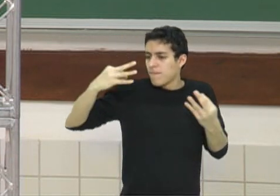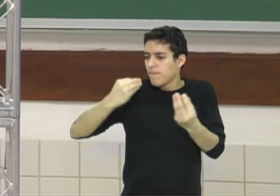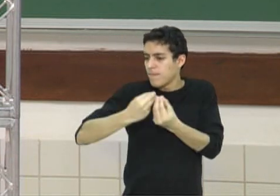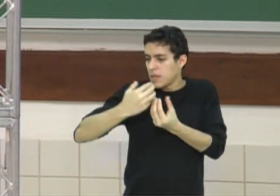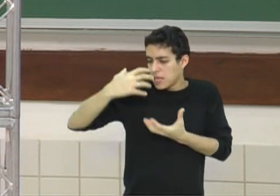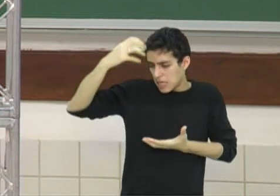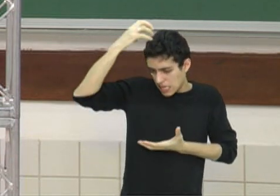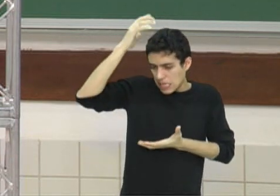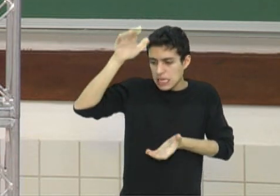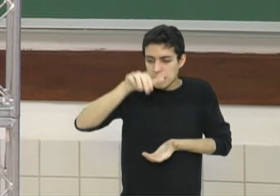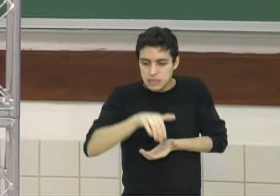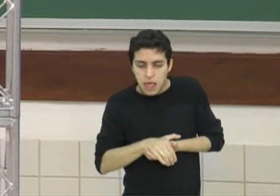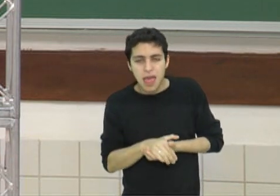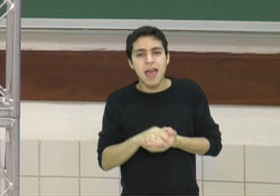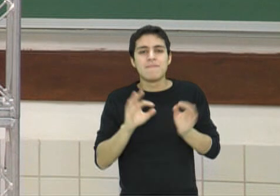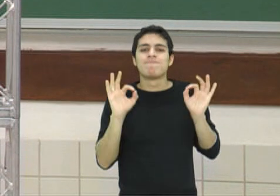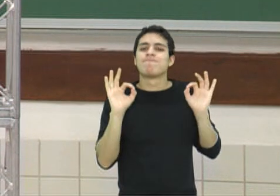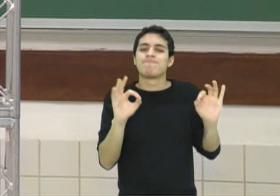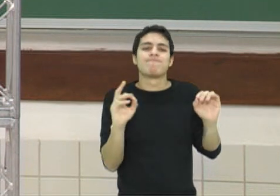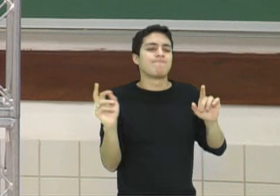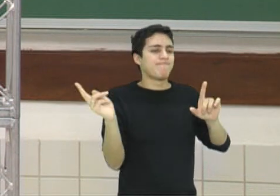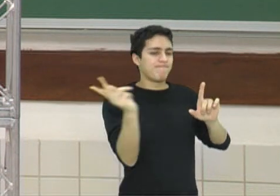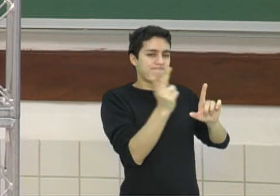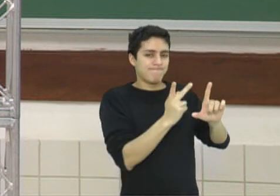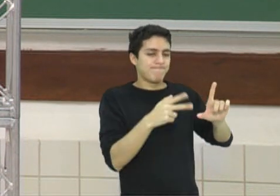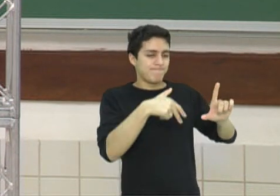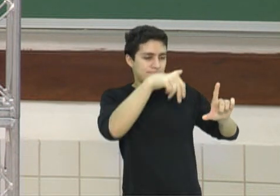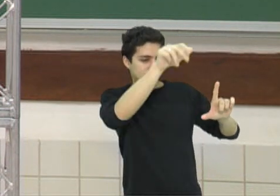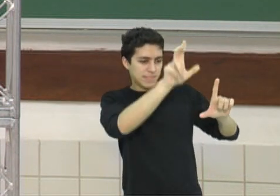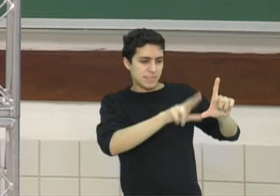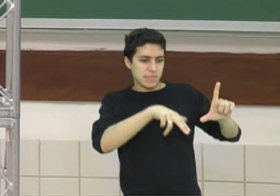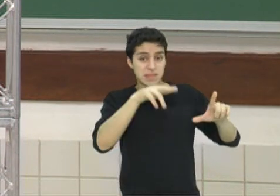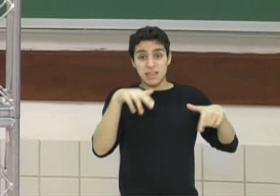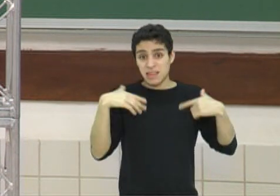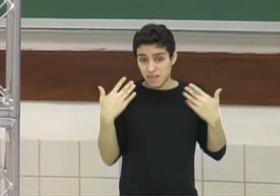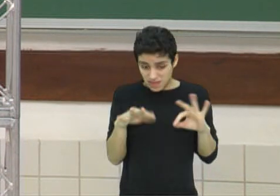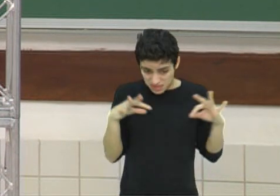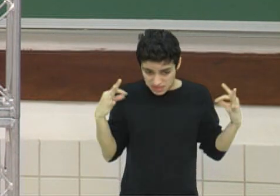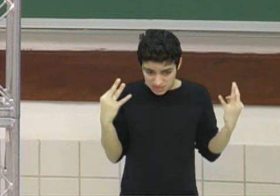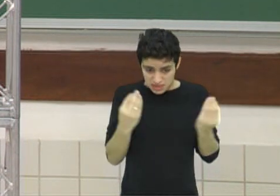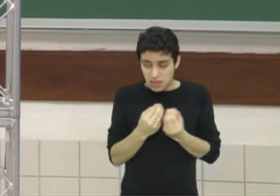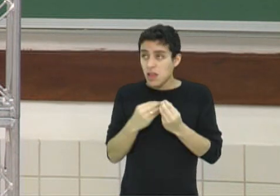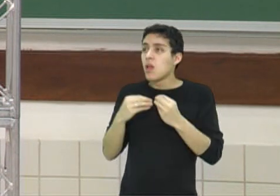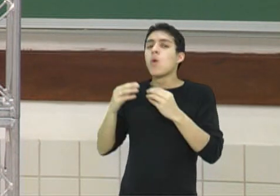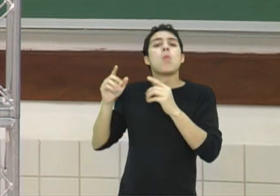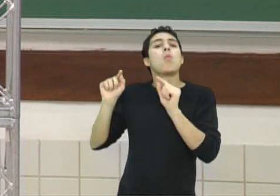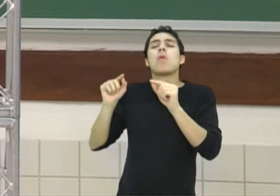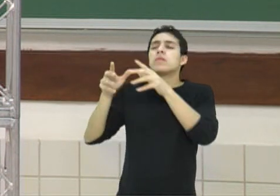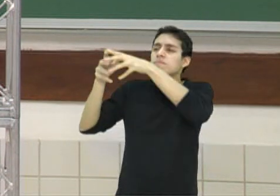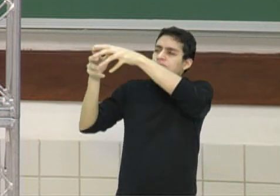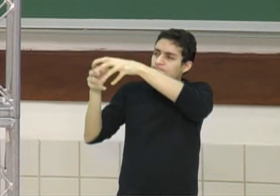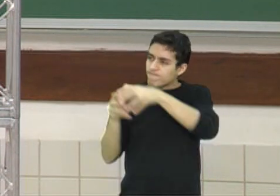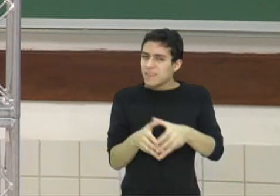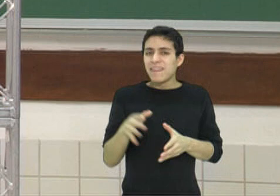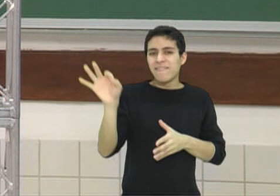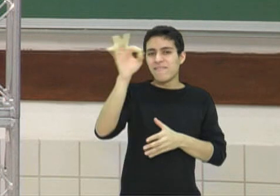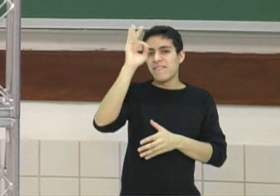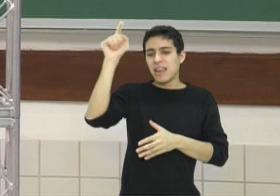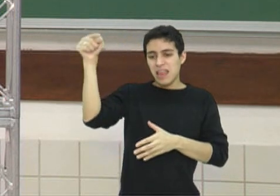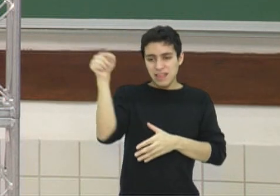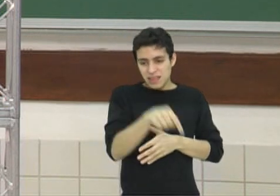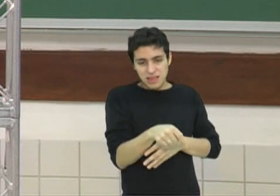Da retratação da pintura. Então, a família real trouxe uma missão francesa para o Brasil, que era exatamente